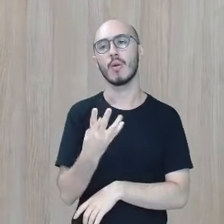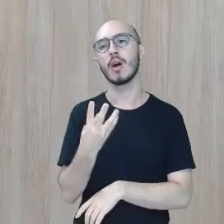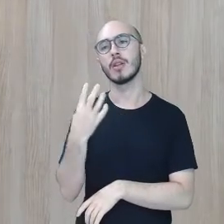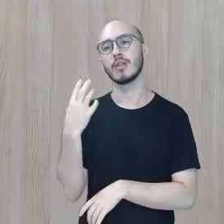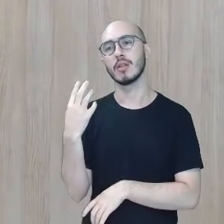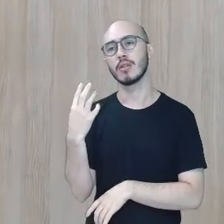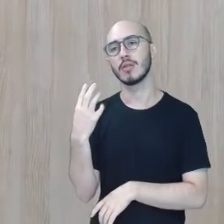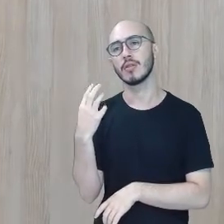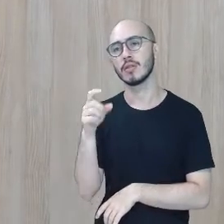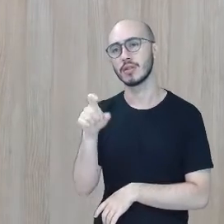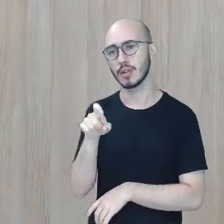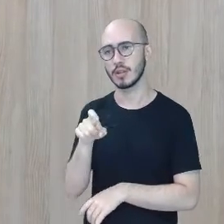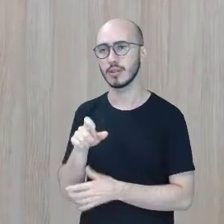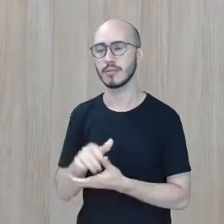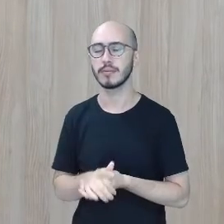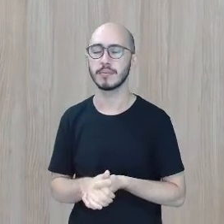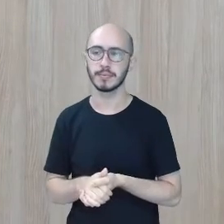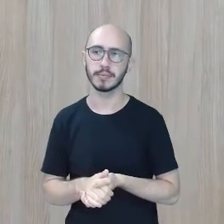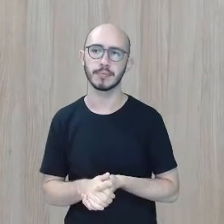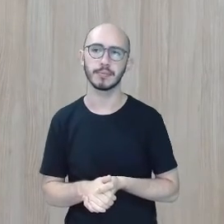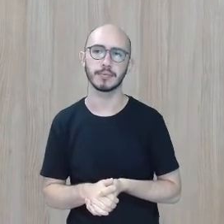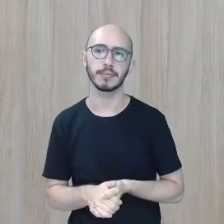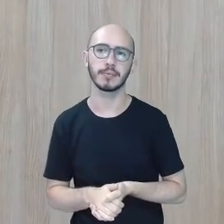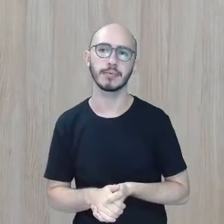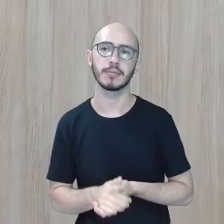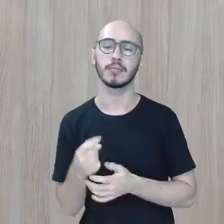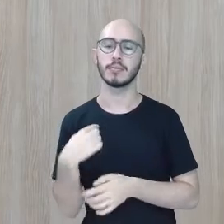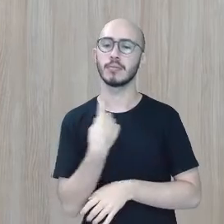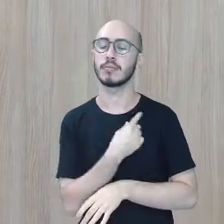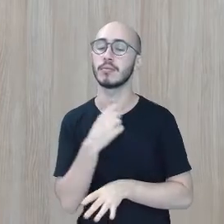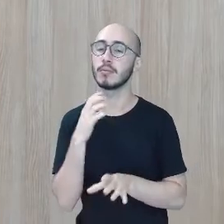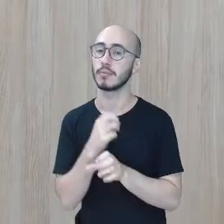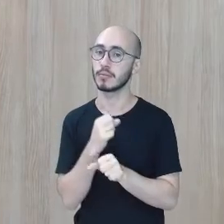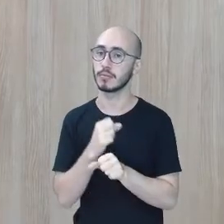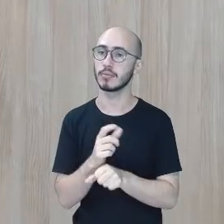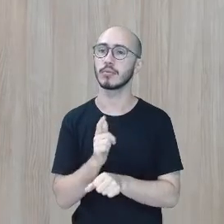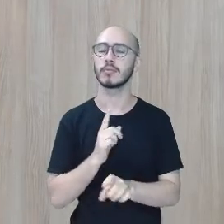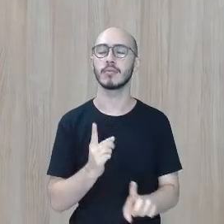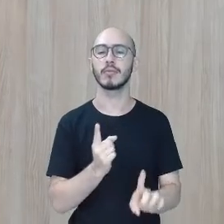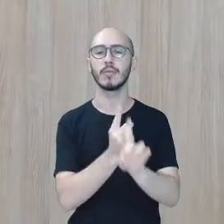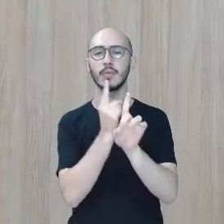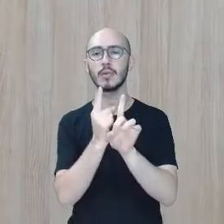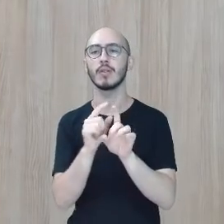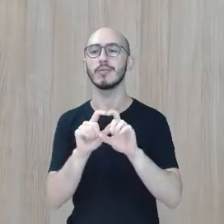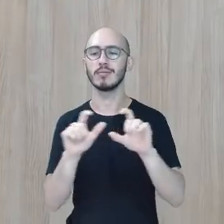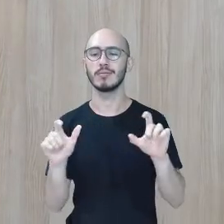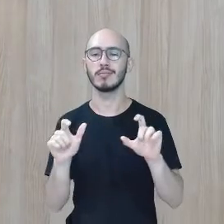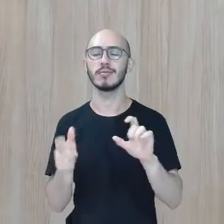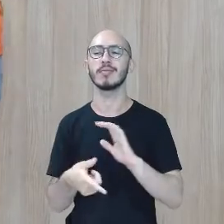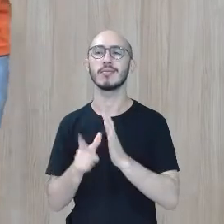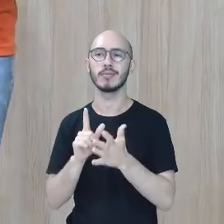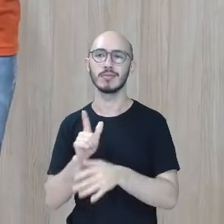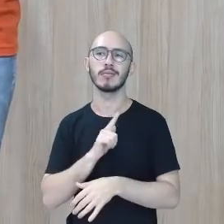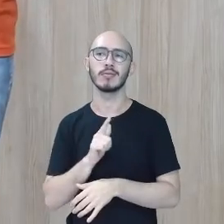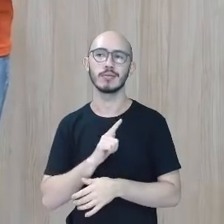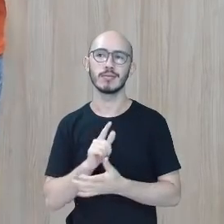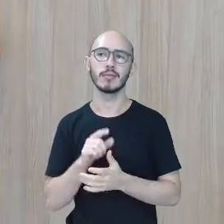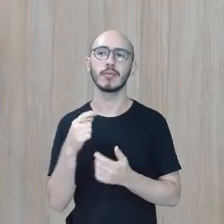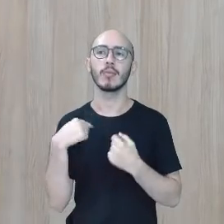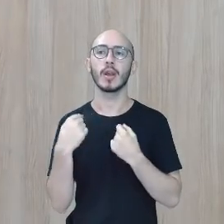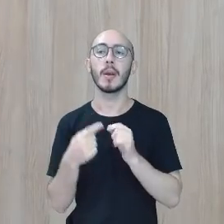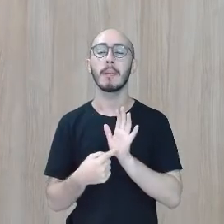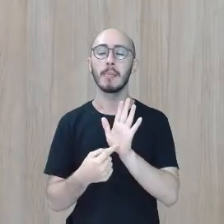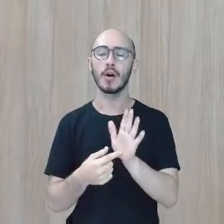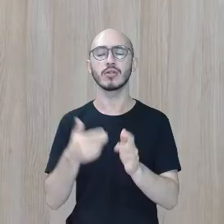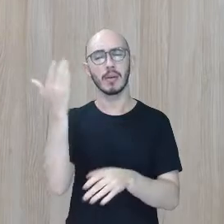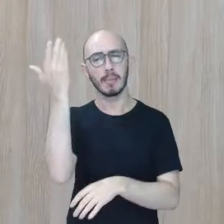Então, essa expressão daqui, quando a gente resolve, a gente encontra a expressão anterior, tá bom? Para provar